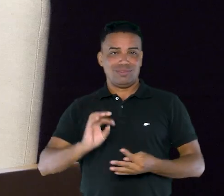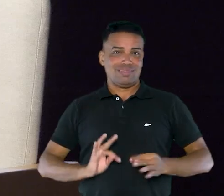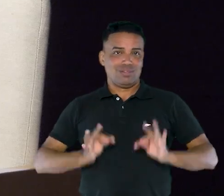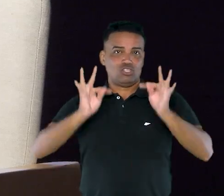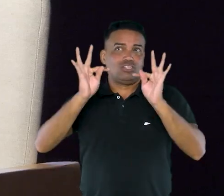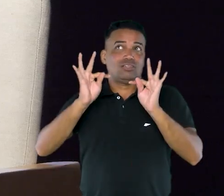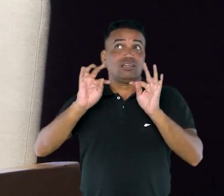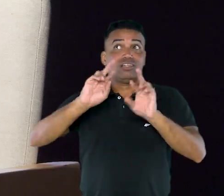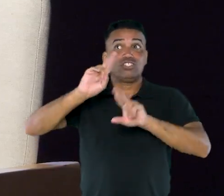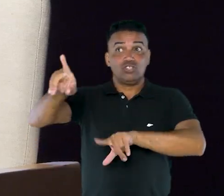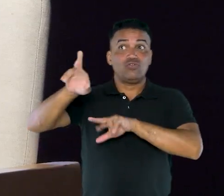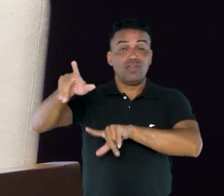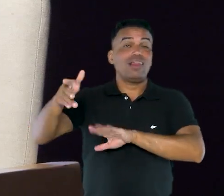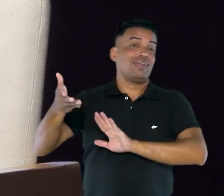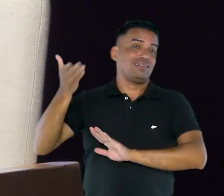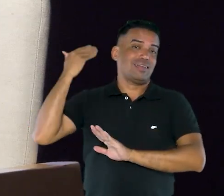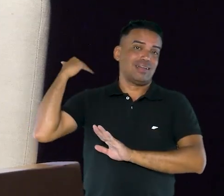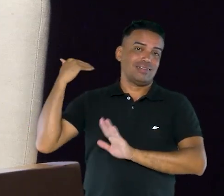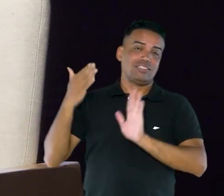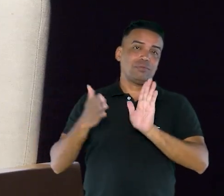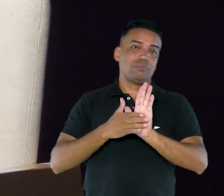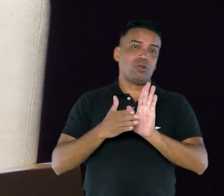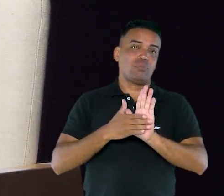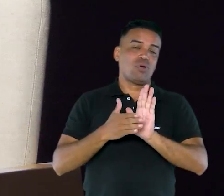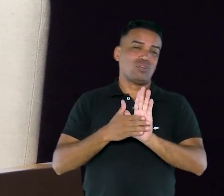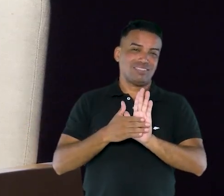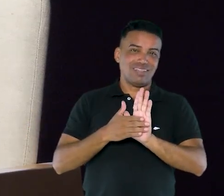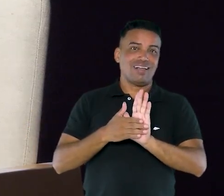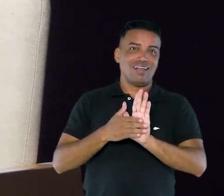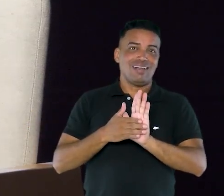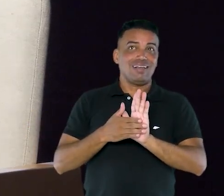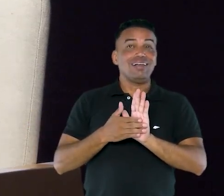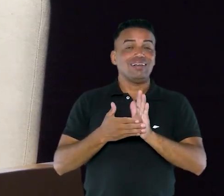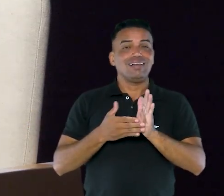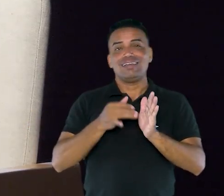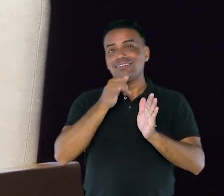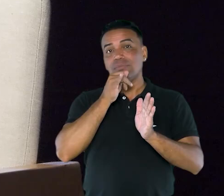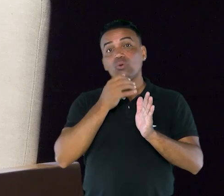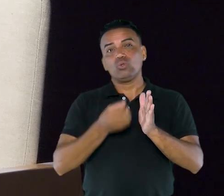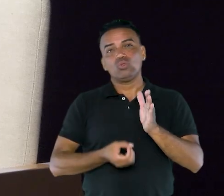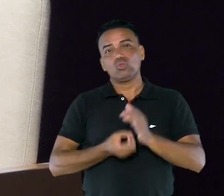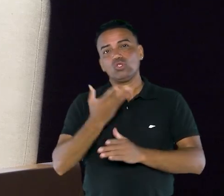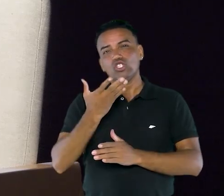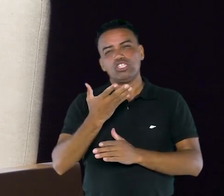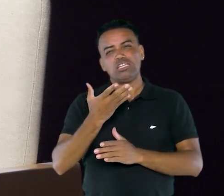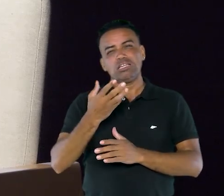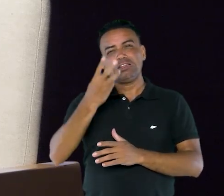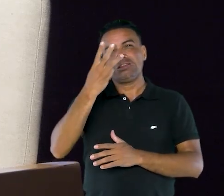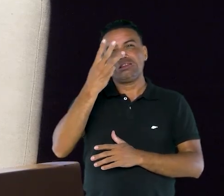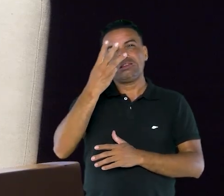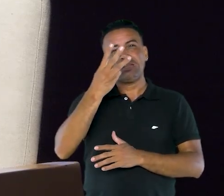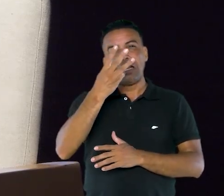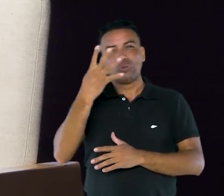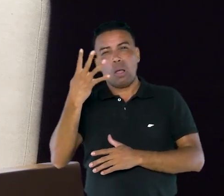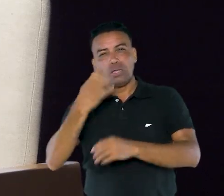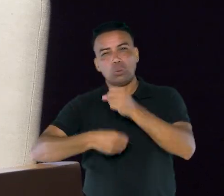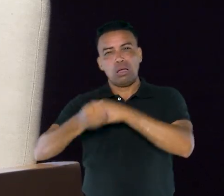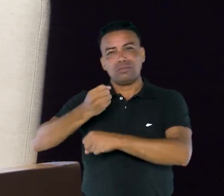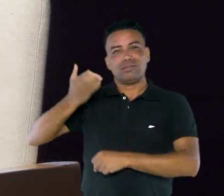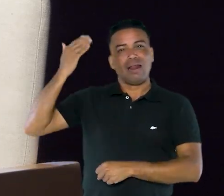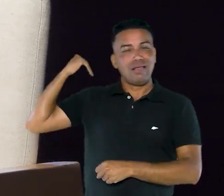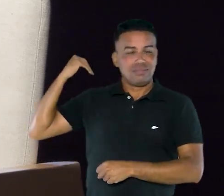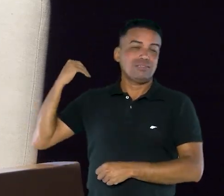diferente do que você poderia fazer antes do programa que chama AlphaFold, que passou a existir, sei lá, 3, 4 anos atrás.